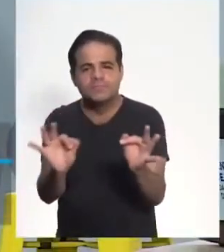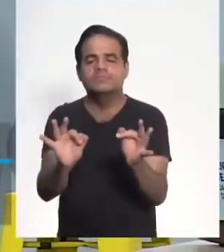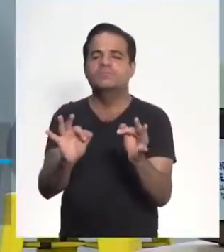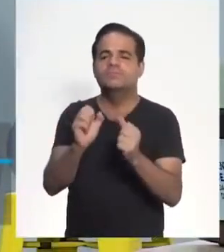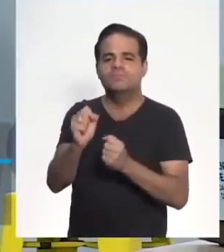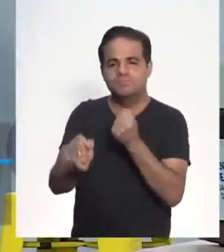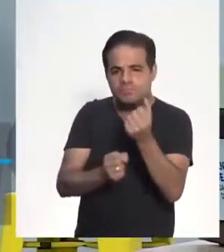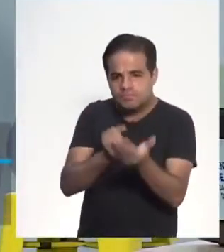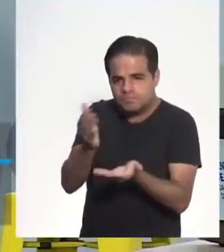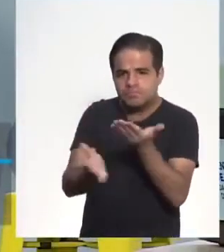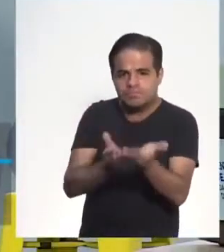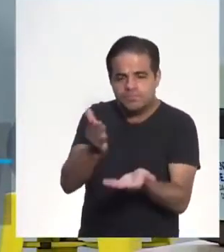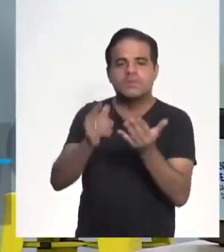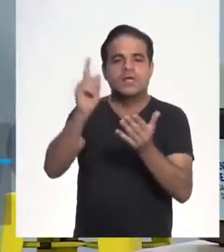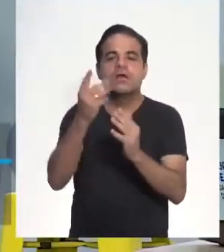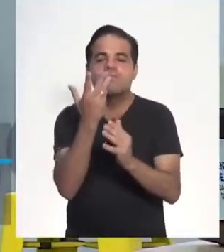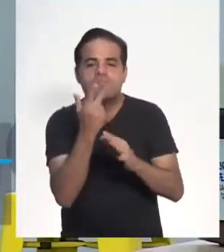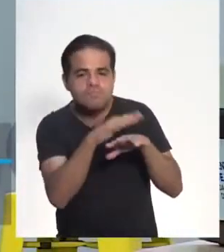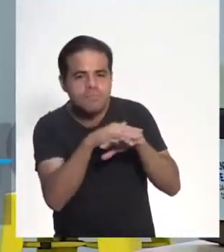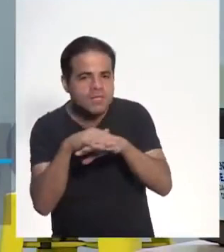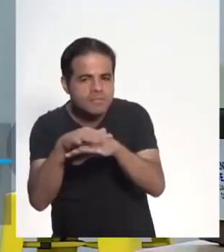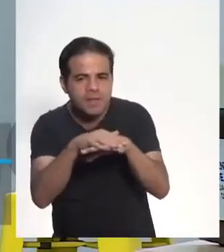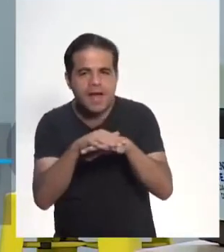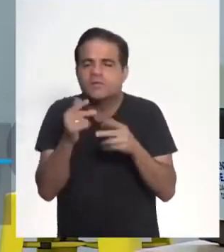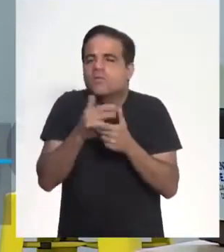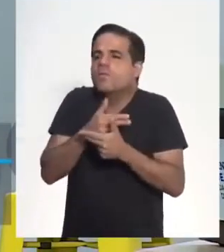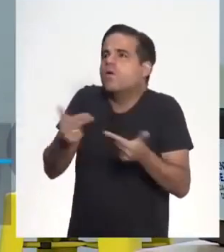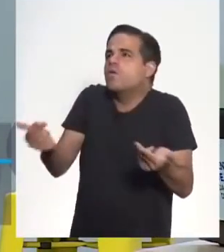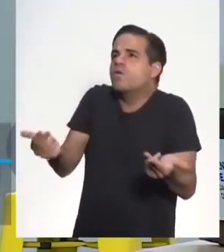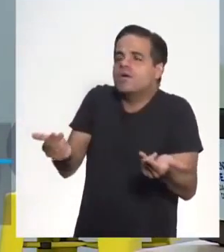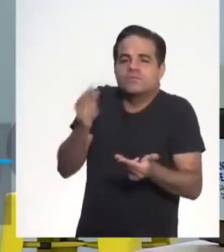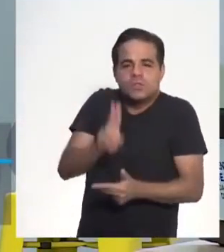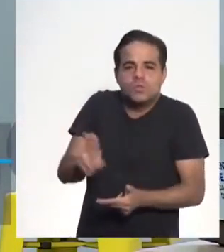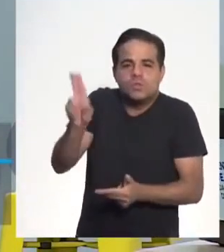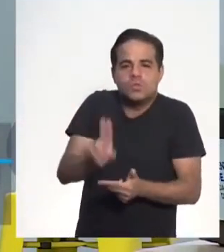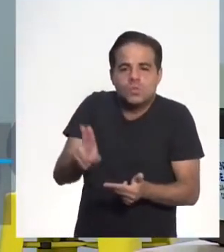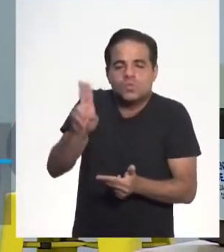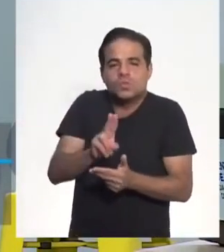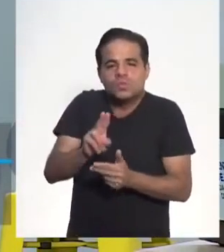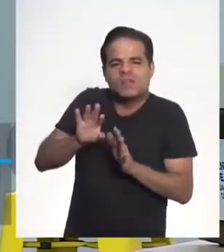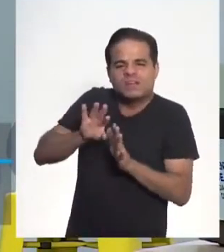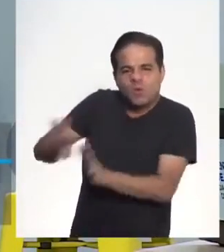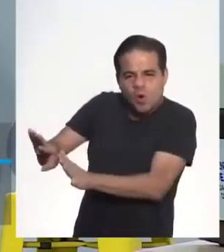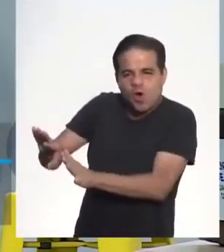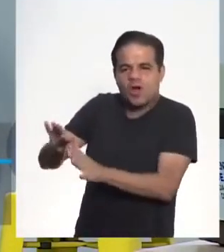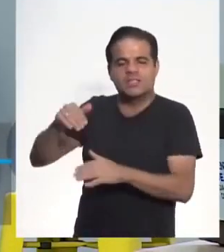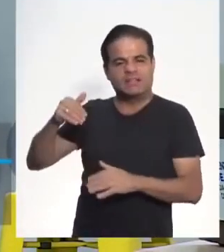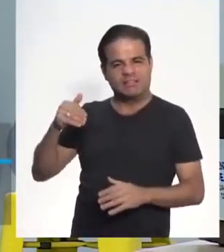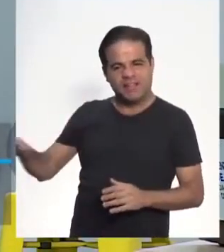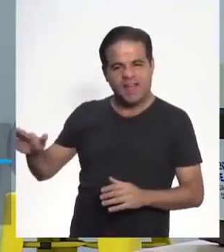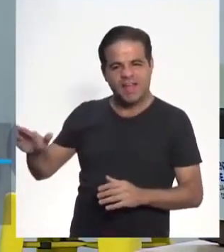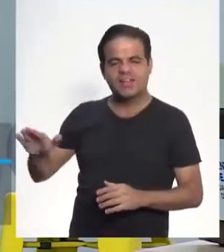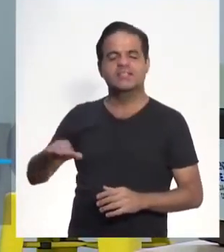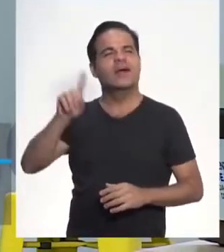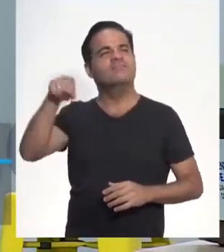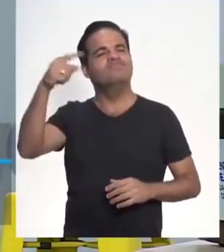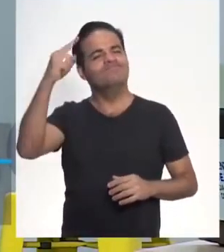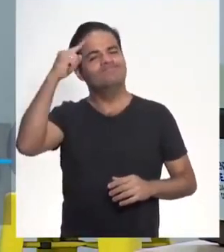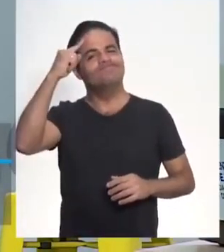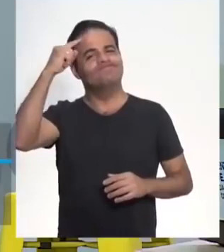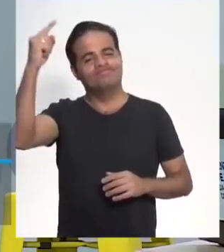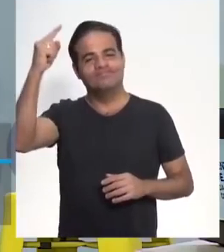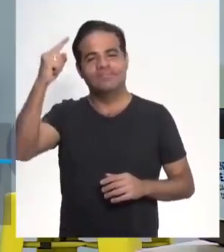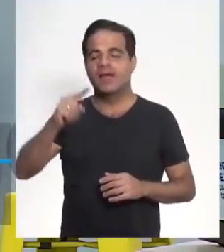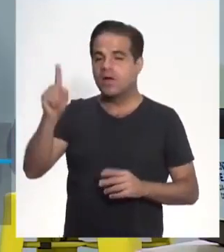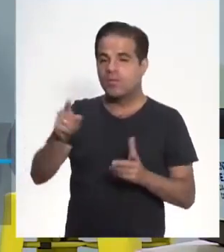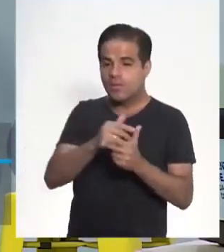lidar bastante com matemática. Não é aquela coisa que você usa, encosta no canto e um belo dia. Não é isso.